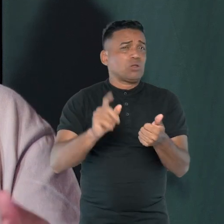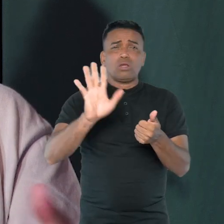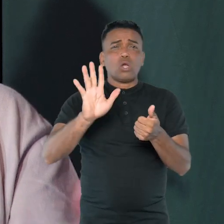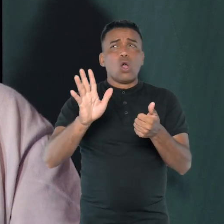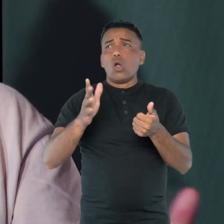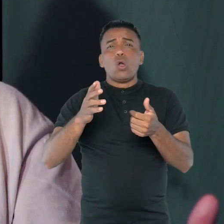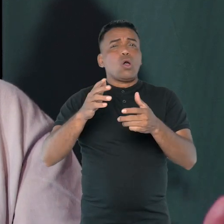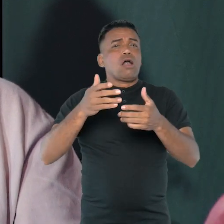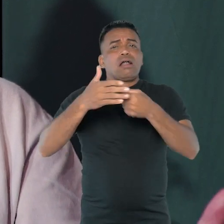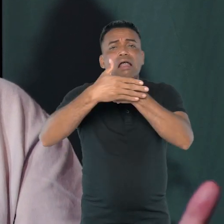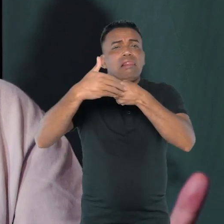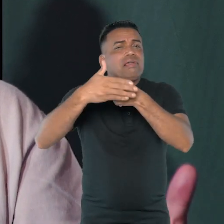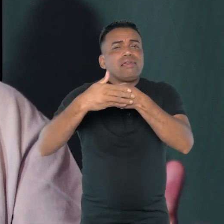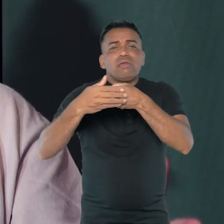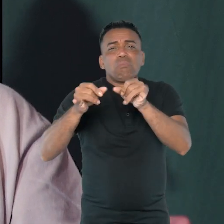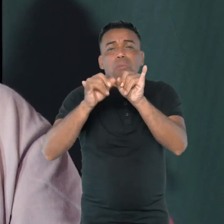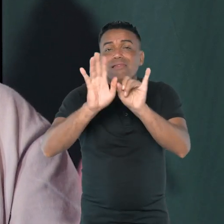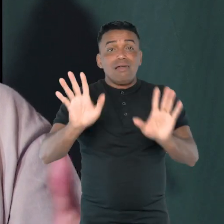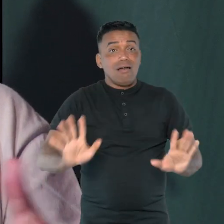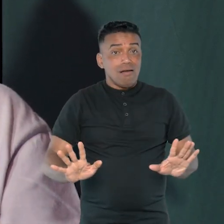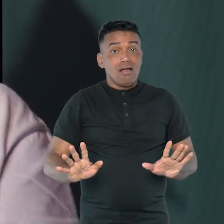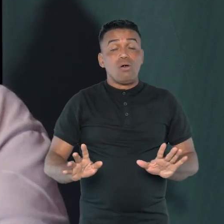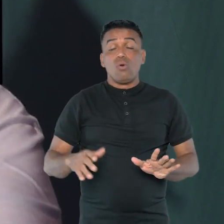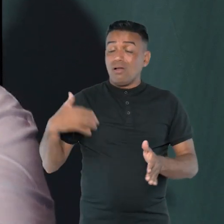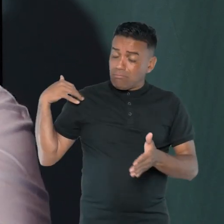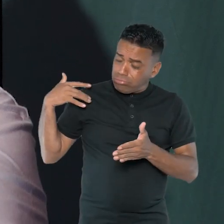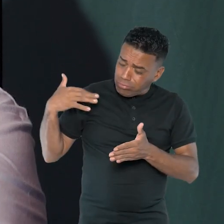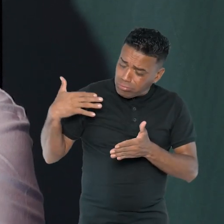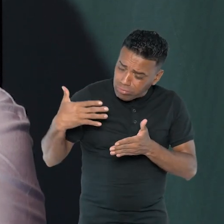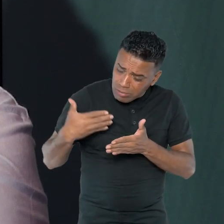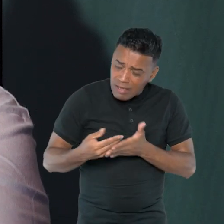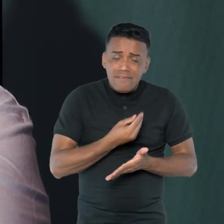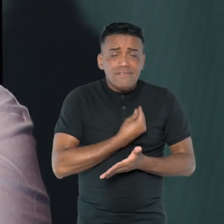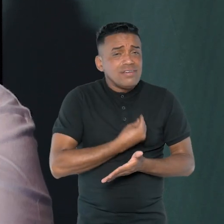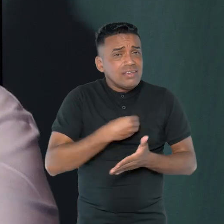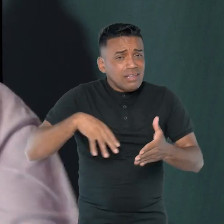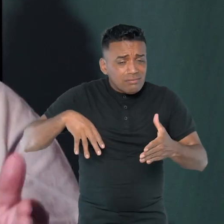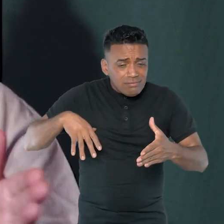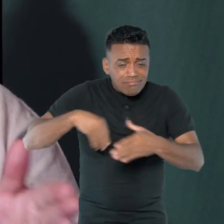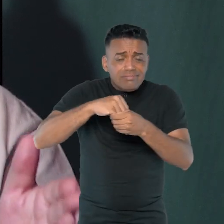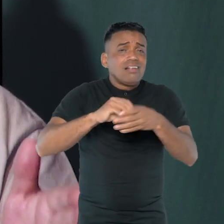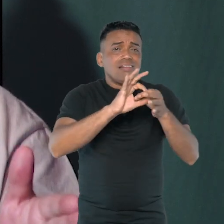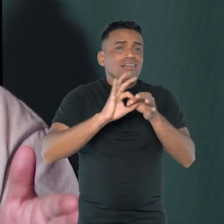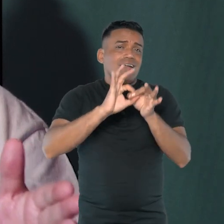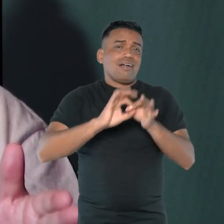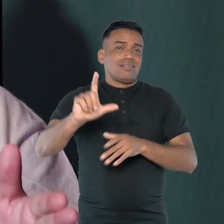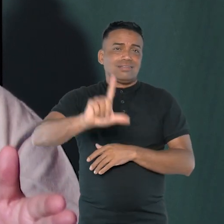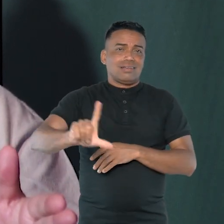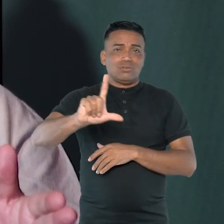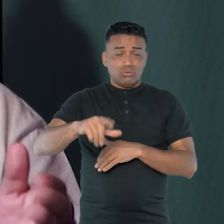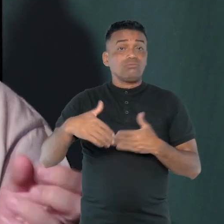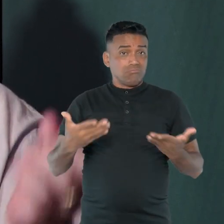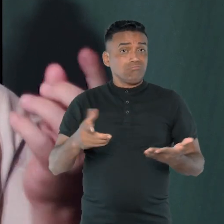banal, levaram a sua vida inteira pautada pela literatura. Não é não, Carlinhos? Não é não,